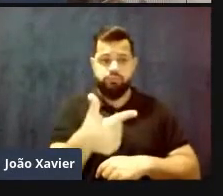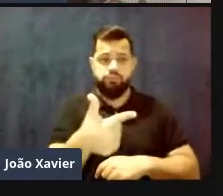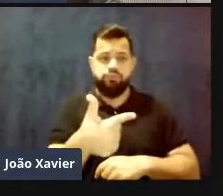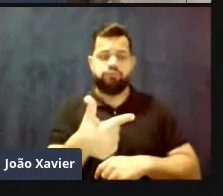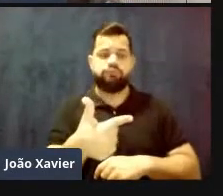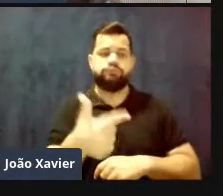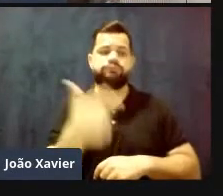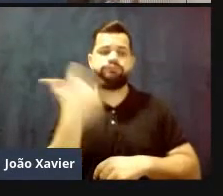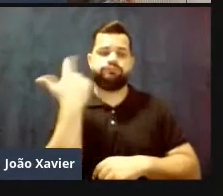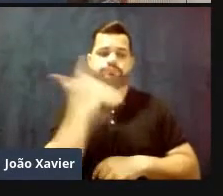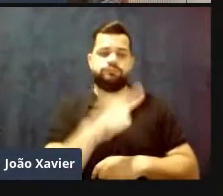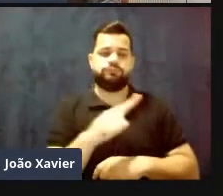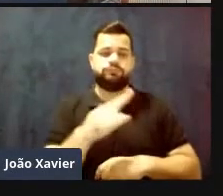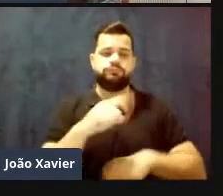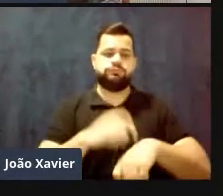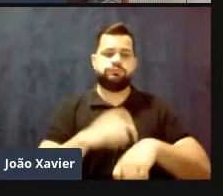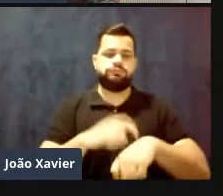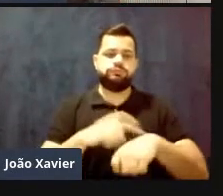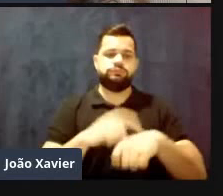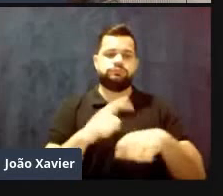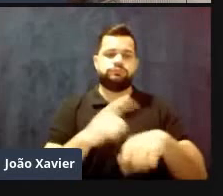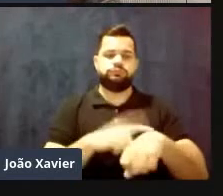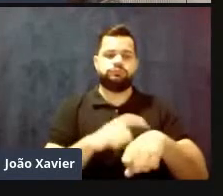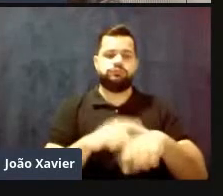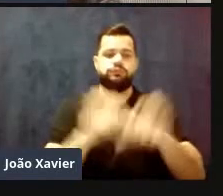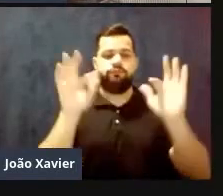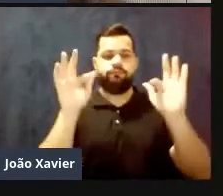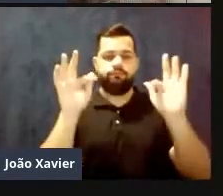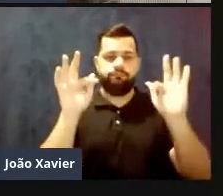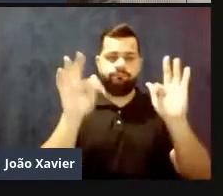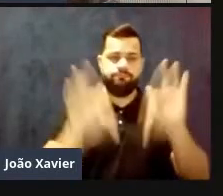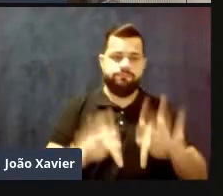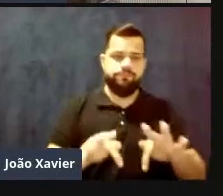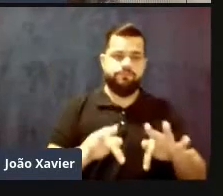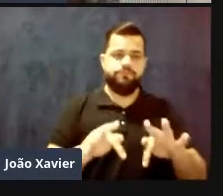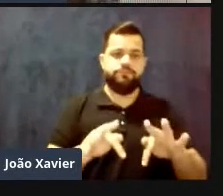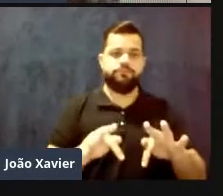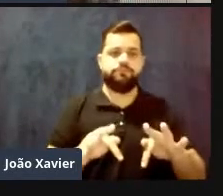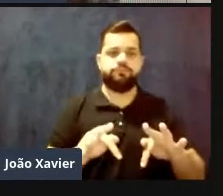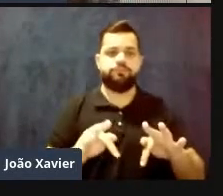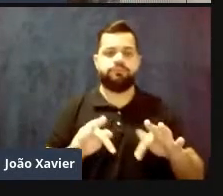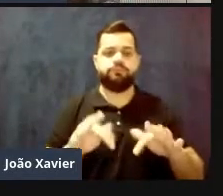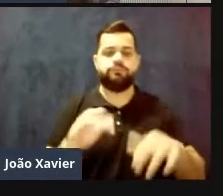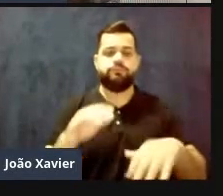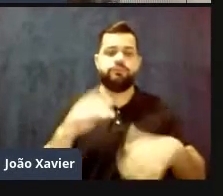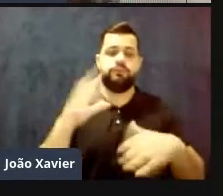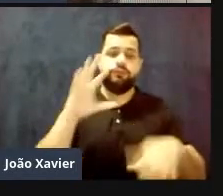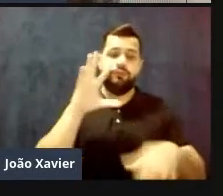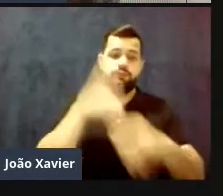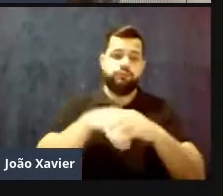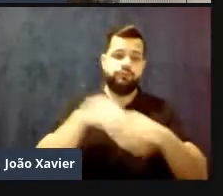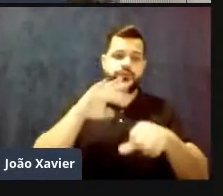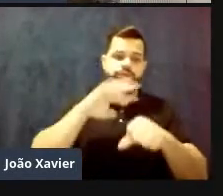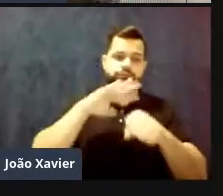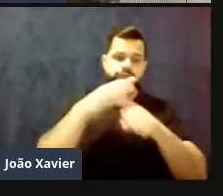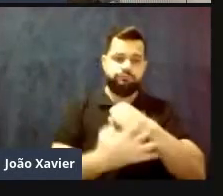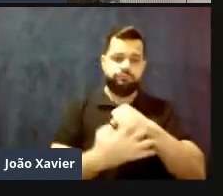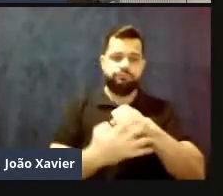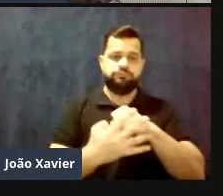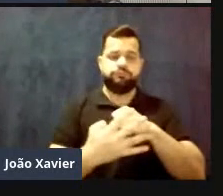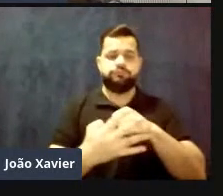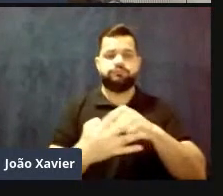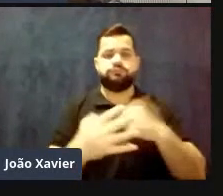da fase final de inflamação daquele doente. Na Covid-19 não foi isso que se materializou. Todas as recomendações publicadas,